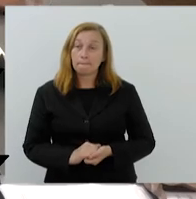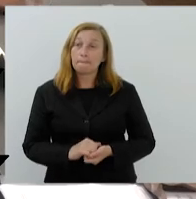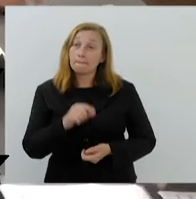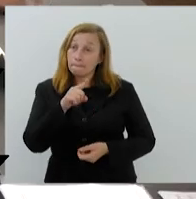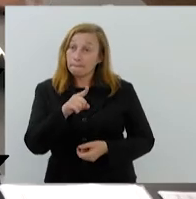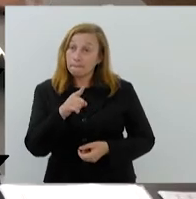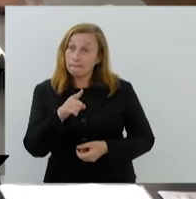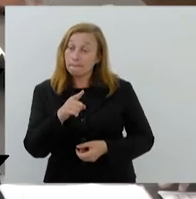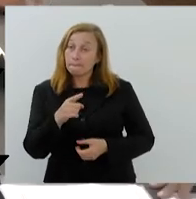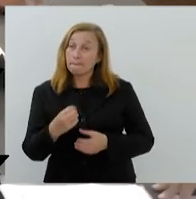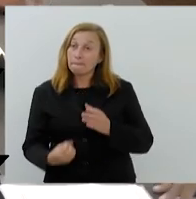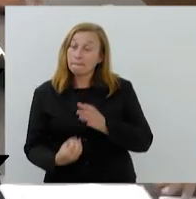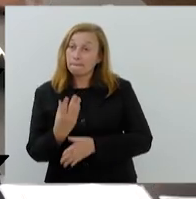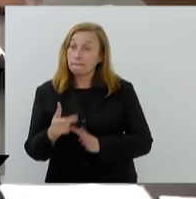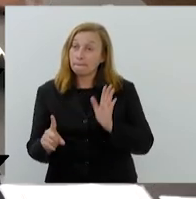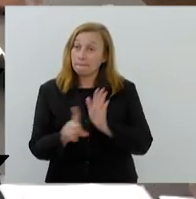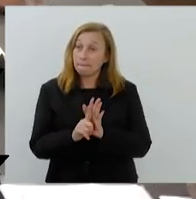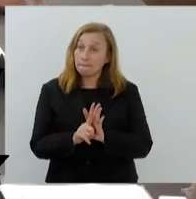verdade.